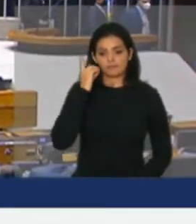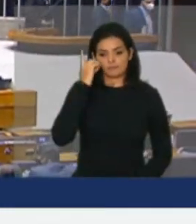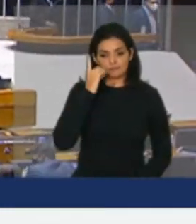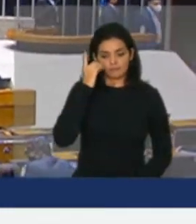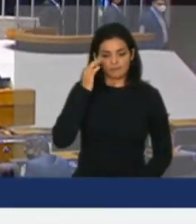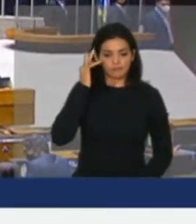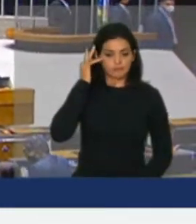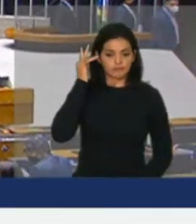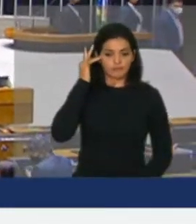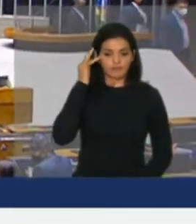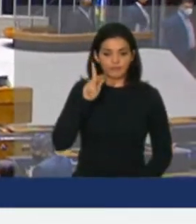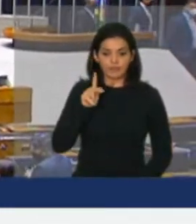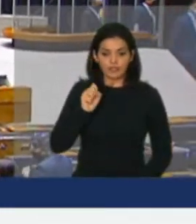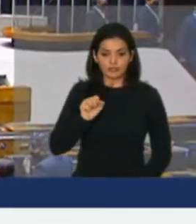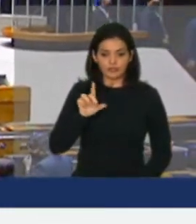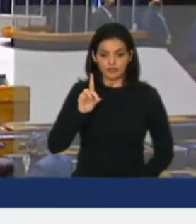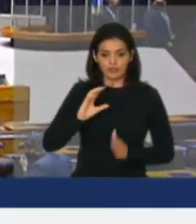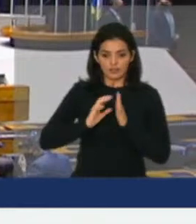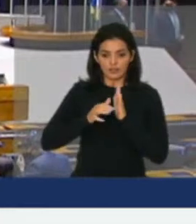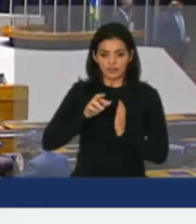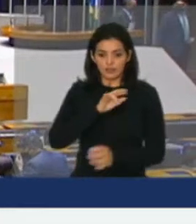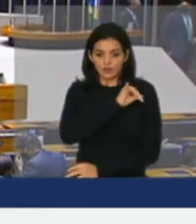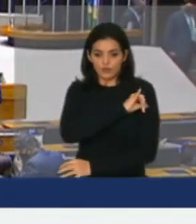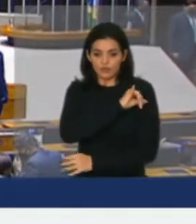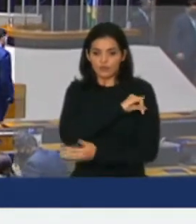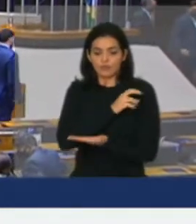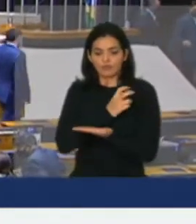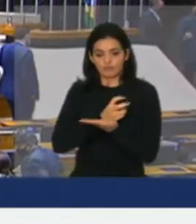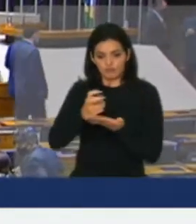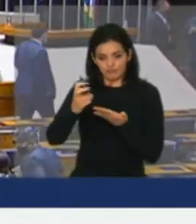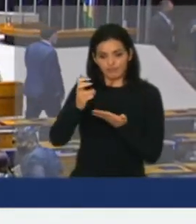PSD do Rio de Janeiro, perde o mandato